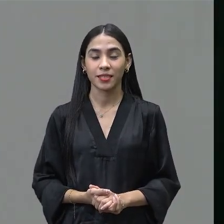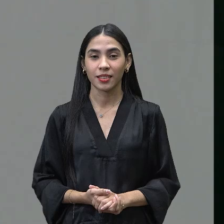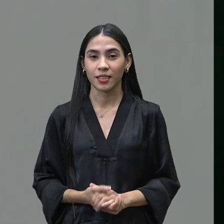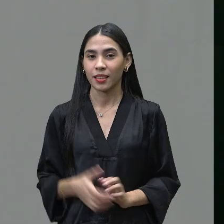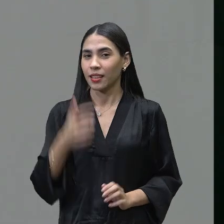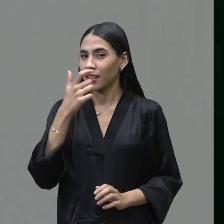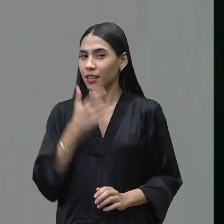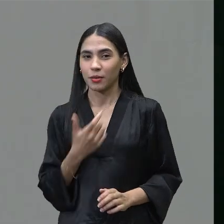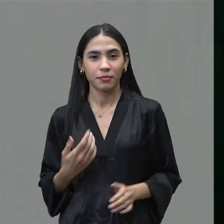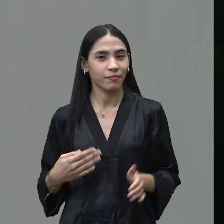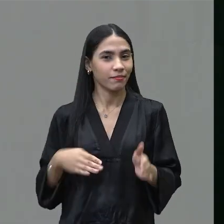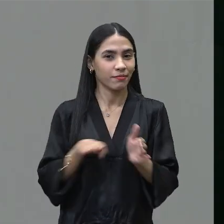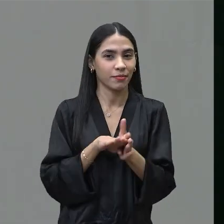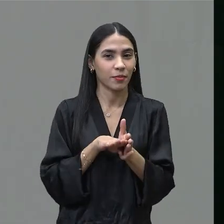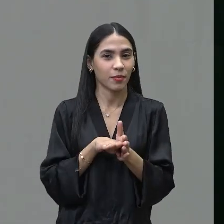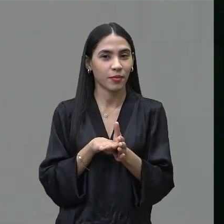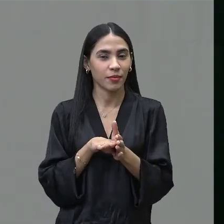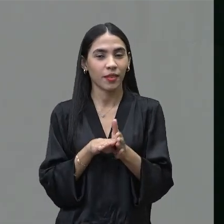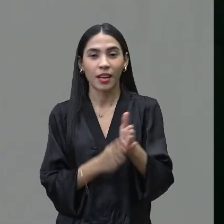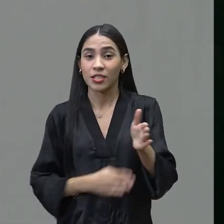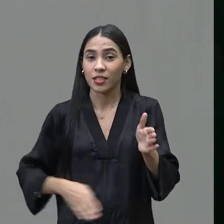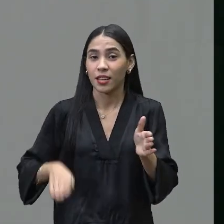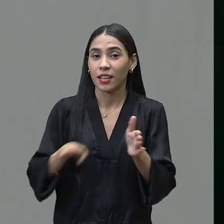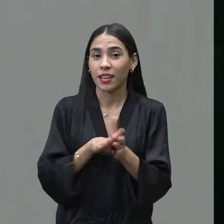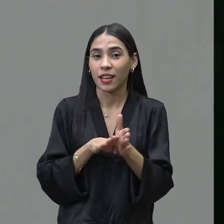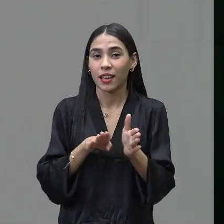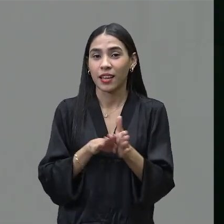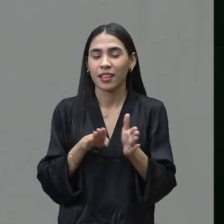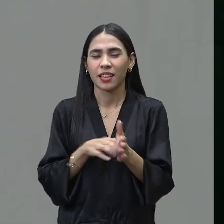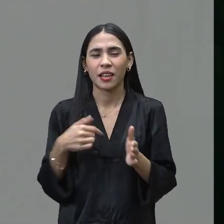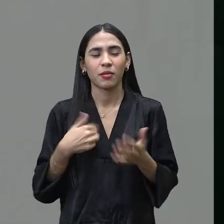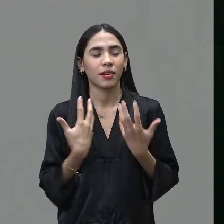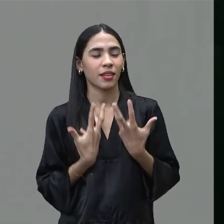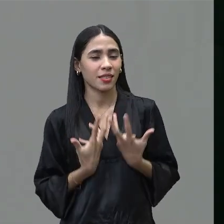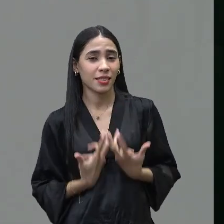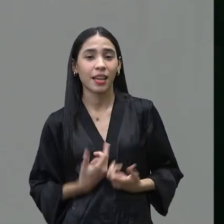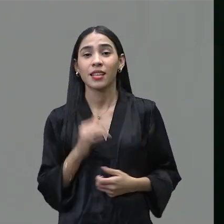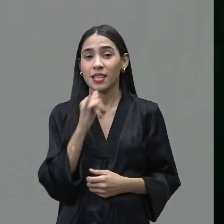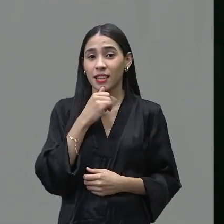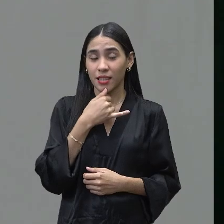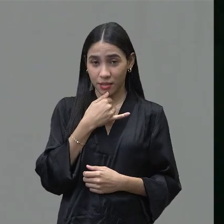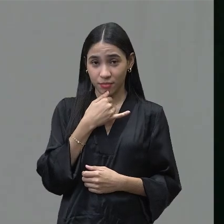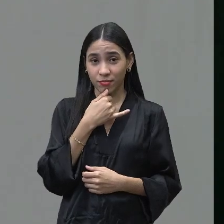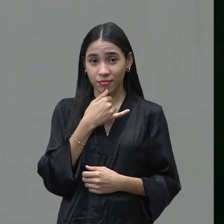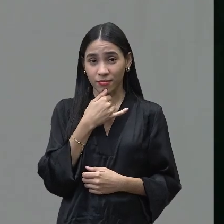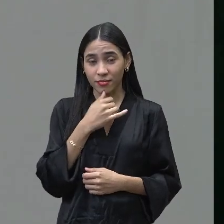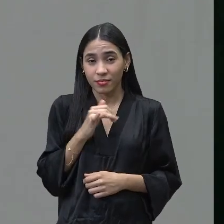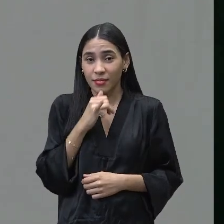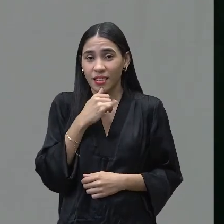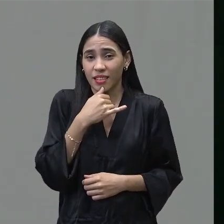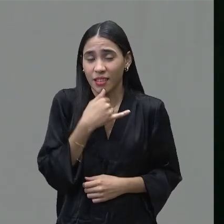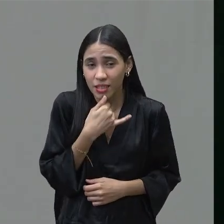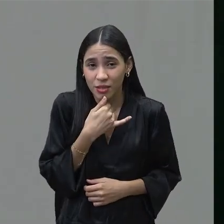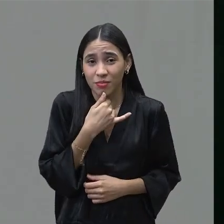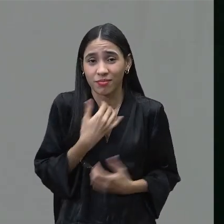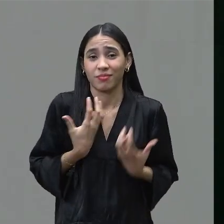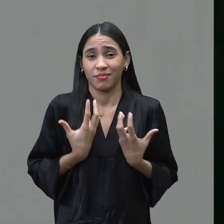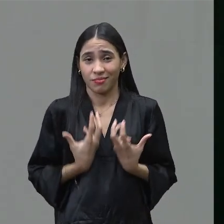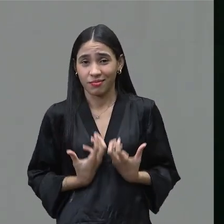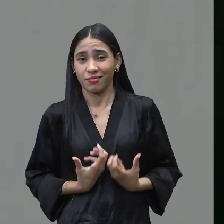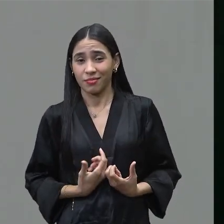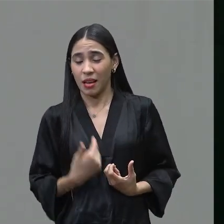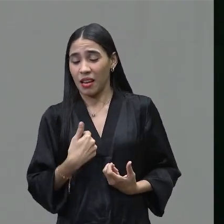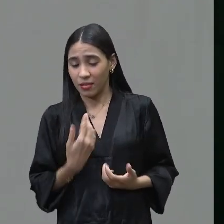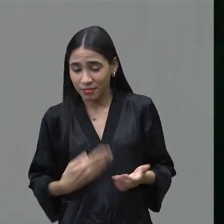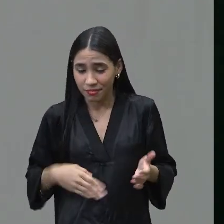Cheguei, chegaste, vinhas fatigada e triste e fatigado eu